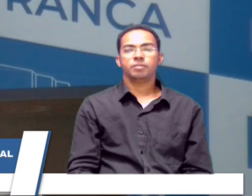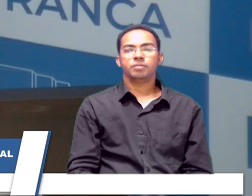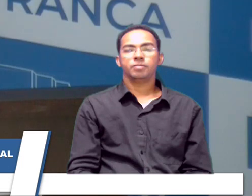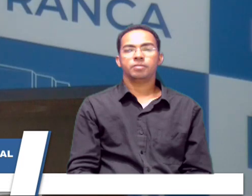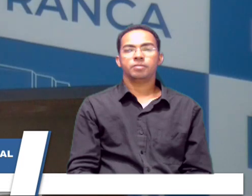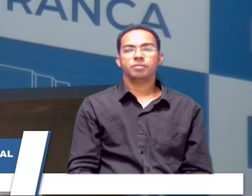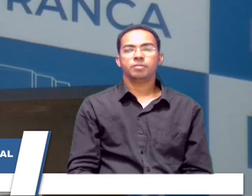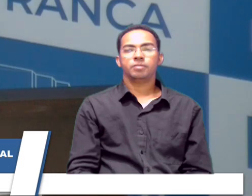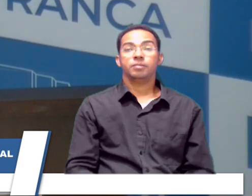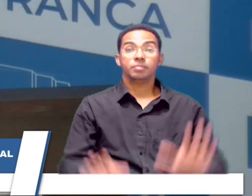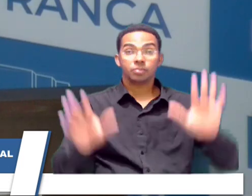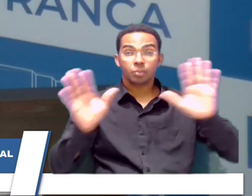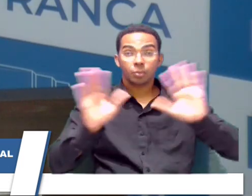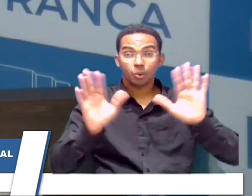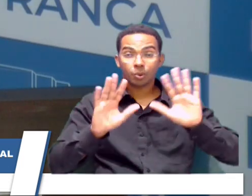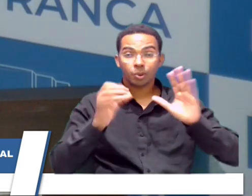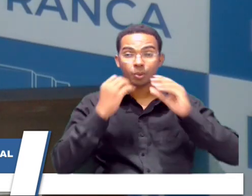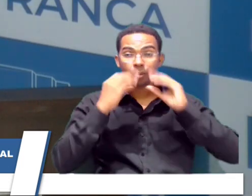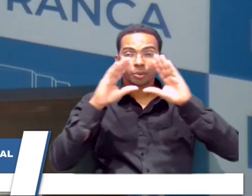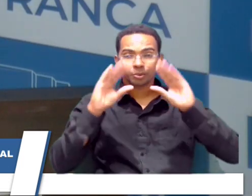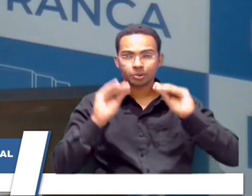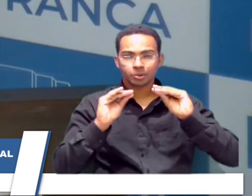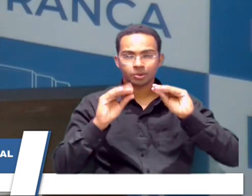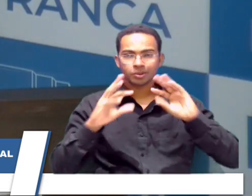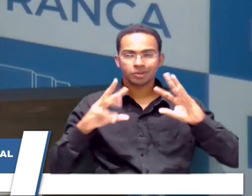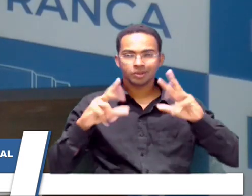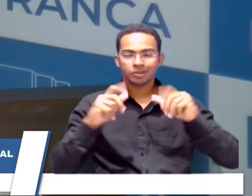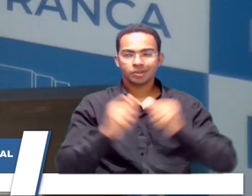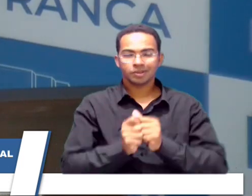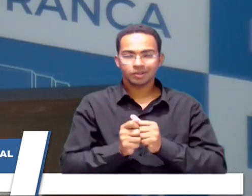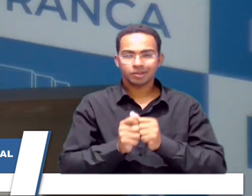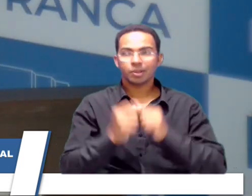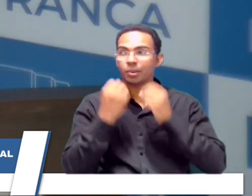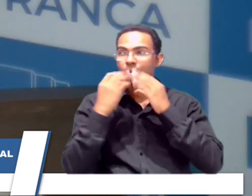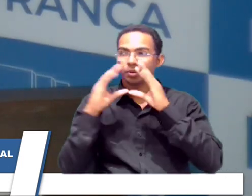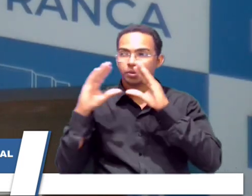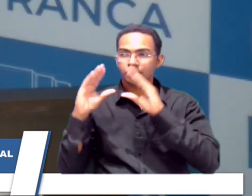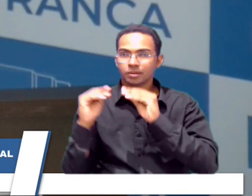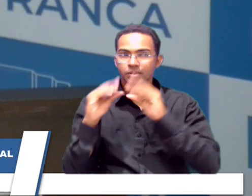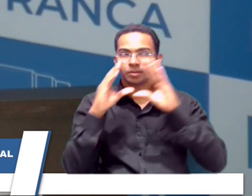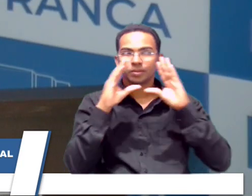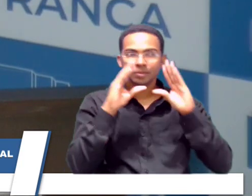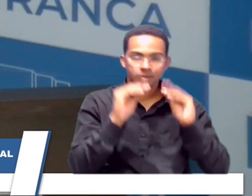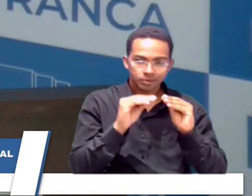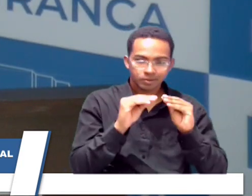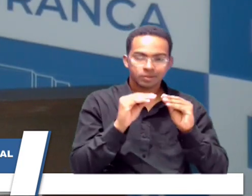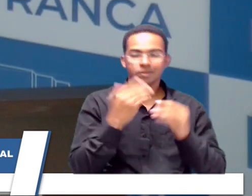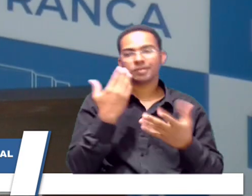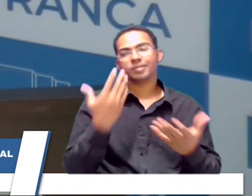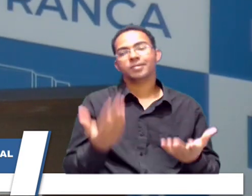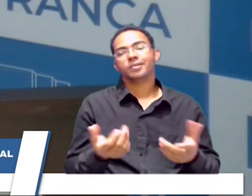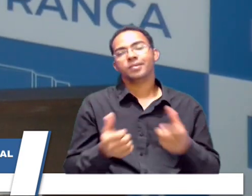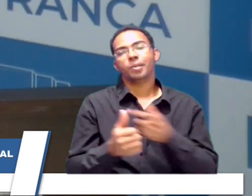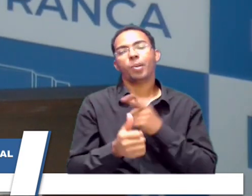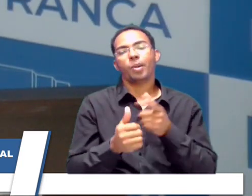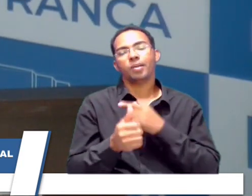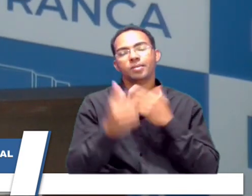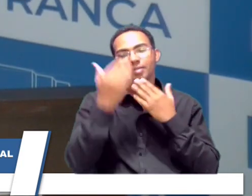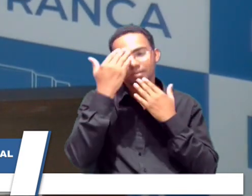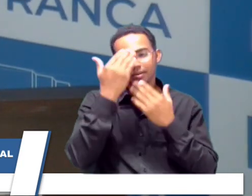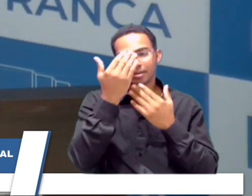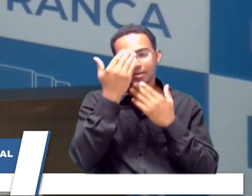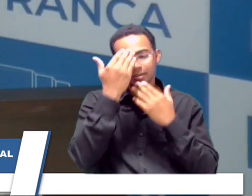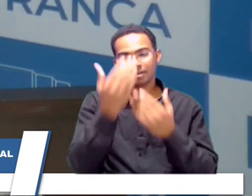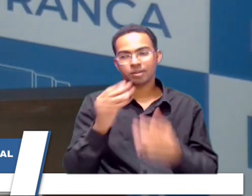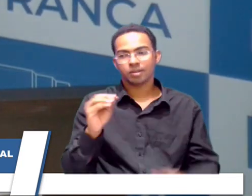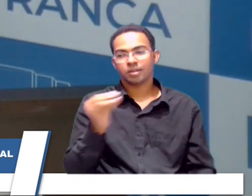Oi, gente, boa noite. Boa noite. Bom, primeiro também queria agradecer a